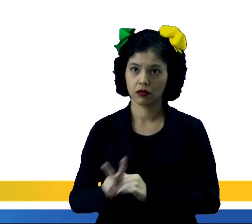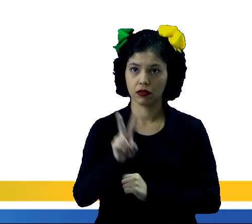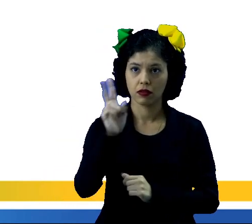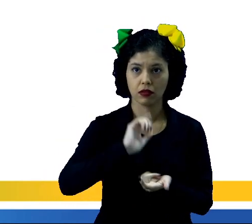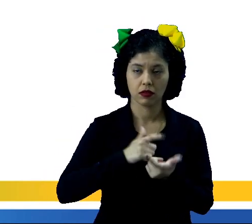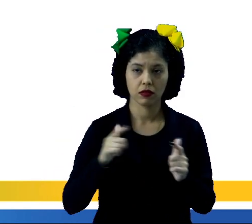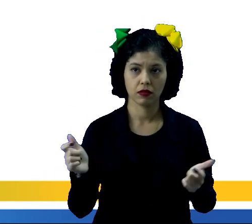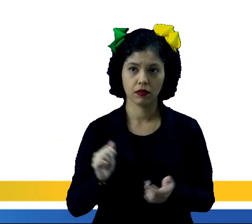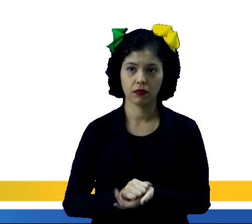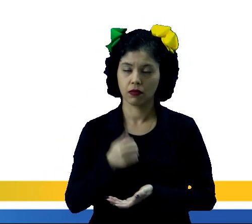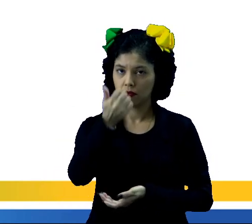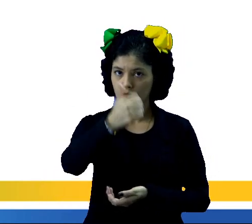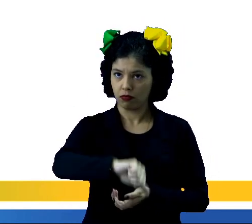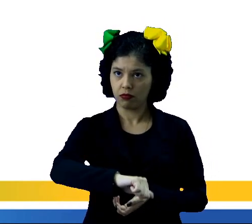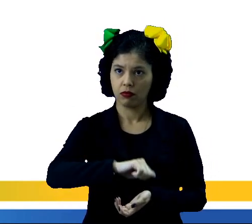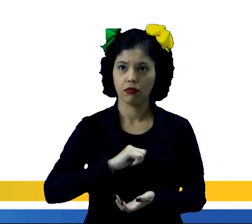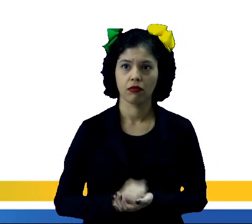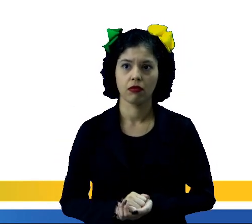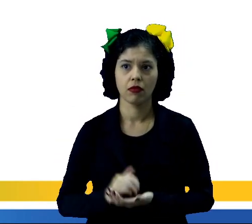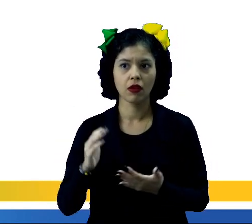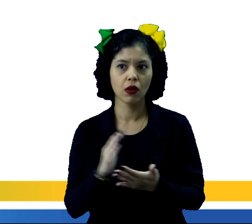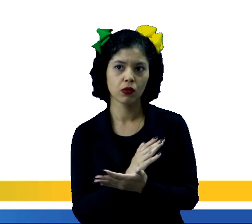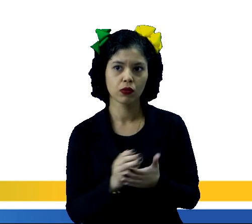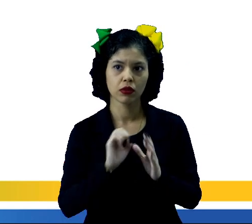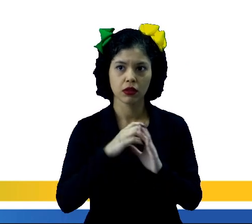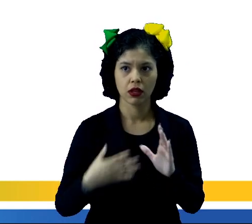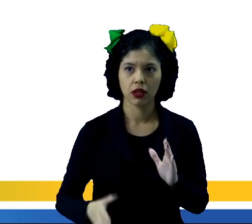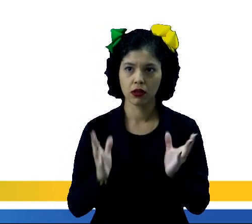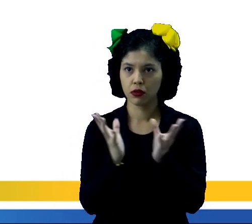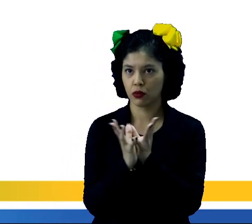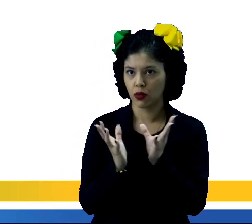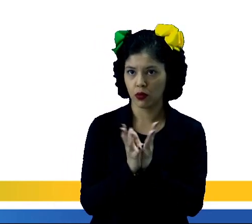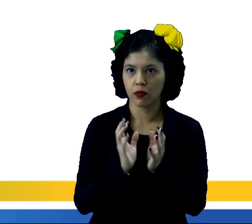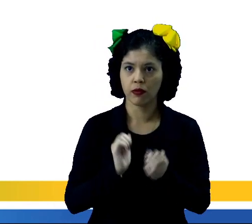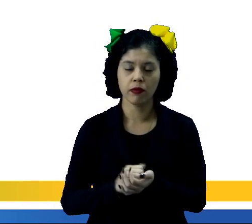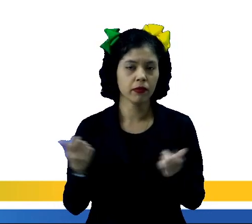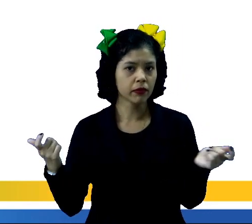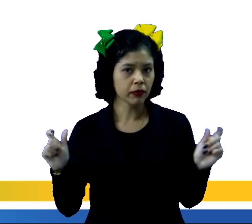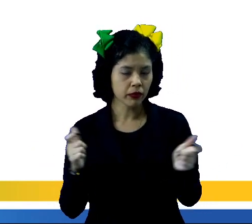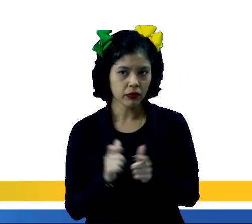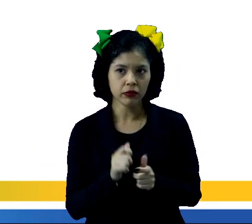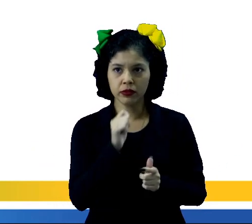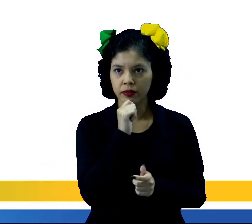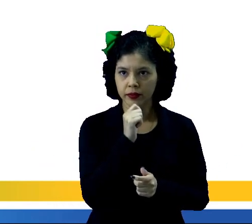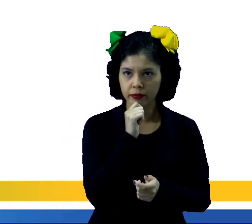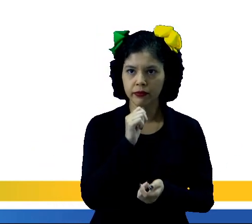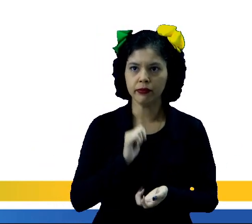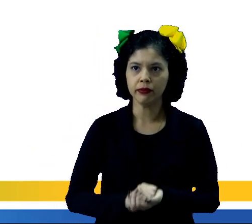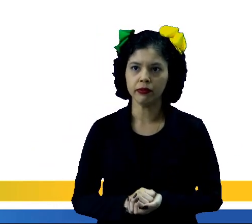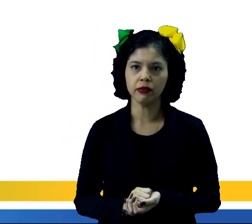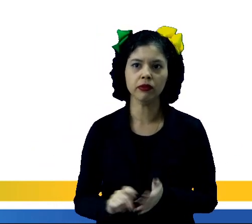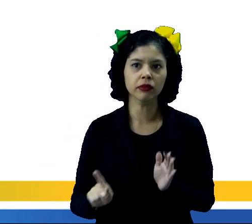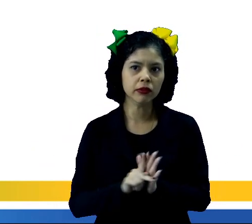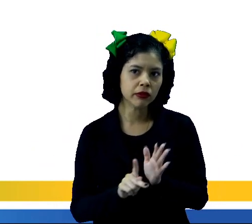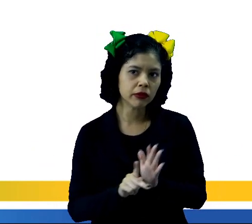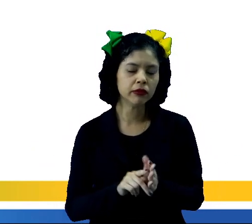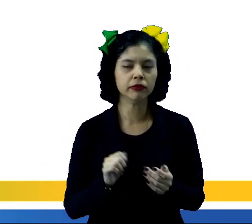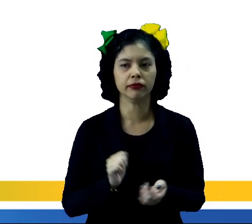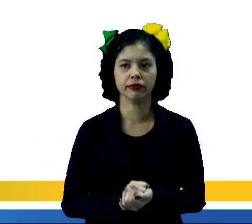valor, na maioria das vezes negativos, a algumas características de um grupo, reduzindo essas características e